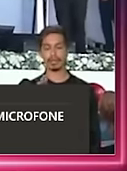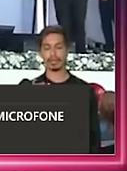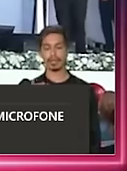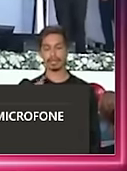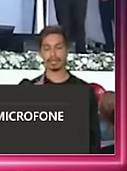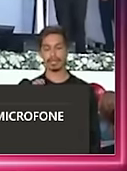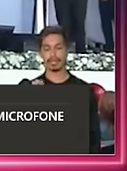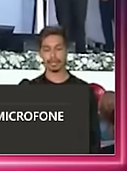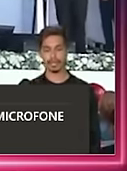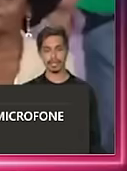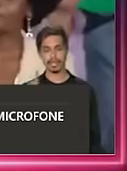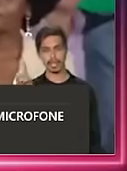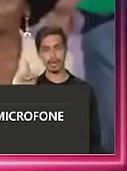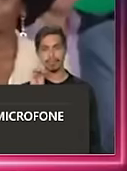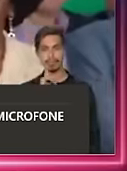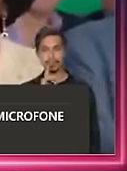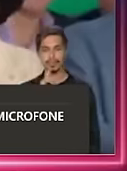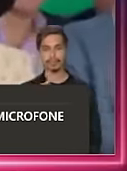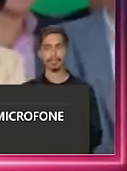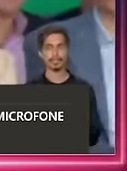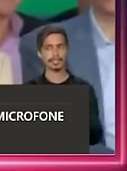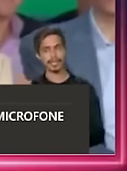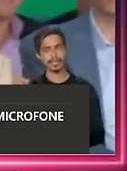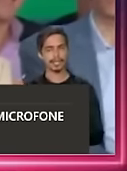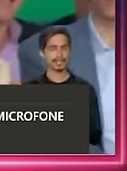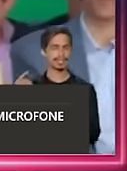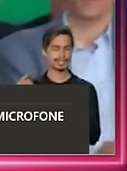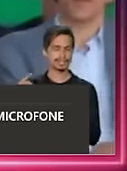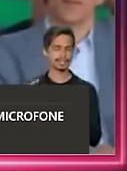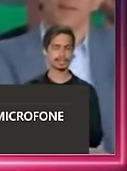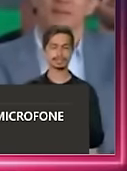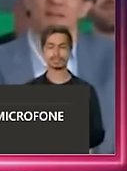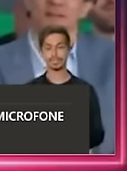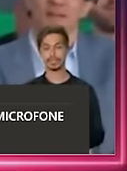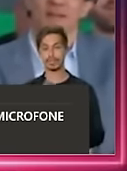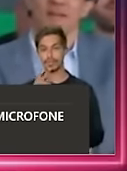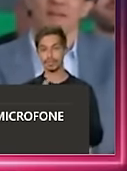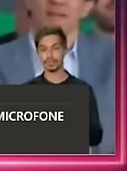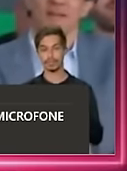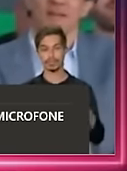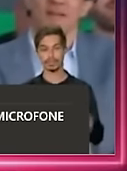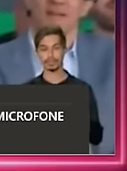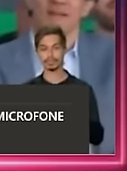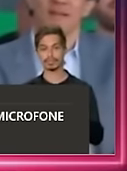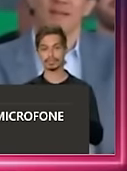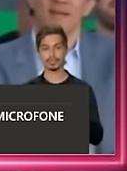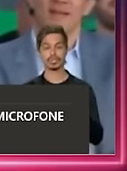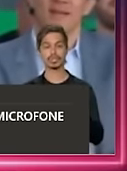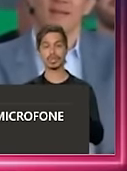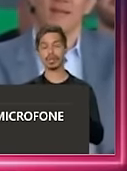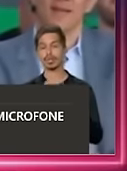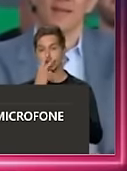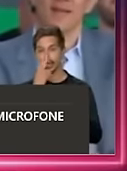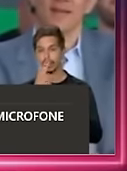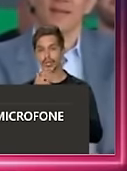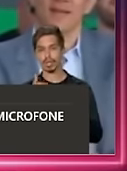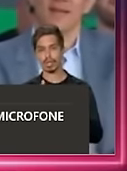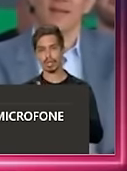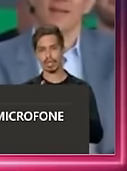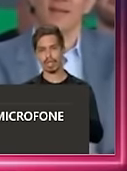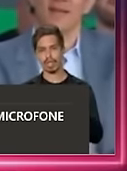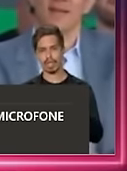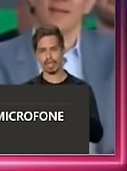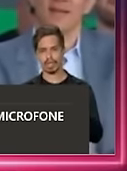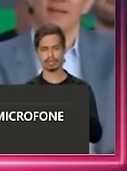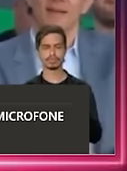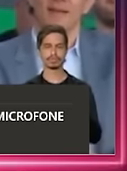O Lula está cansado. Então, eu queria falar duas coisas. Primeiro, todos que acham que eu estou